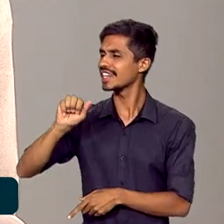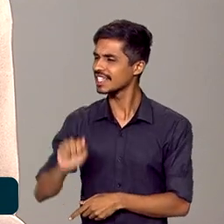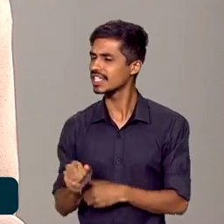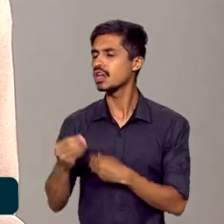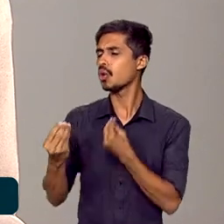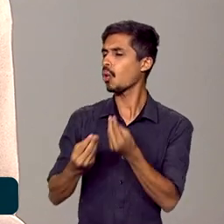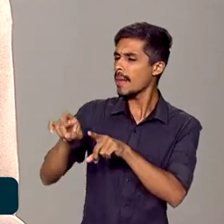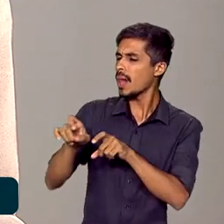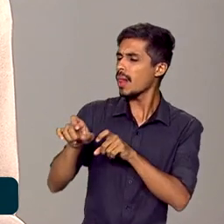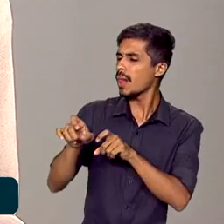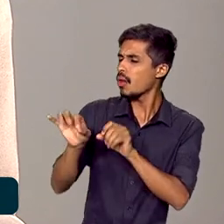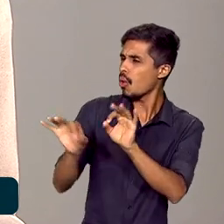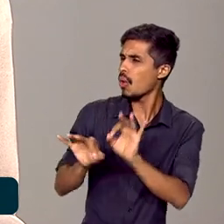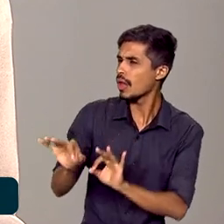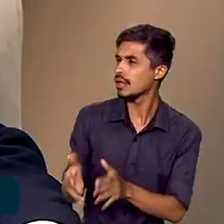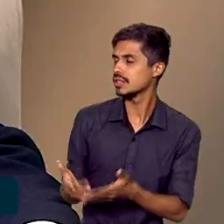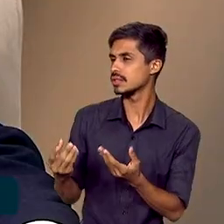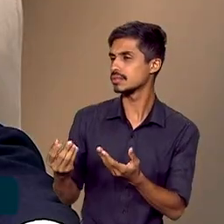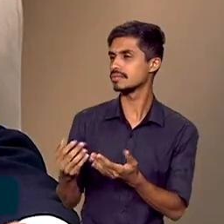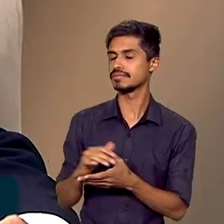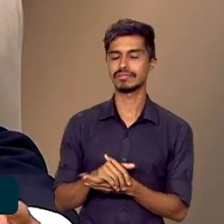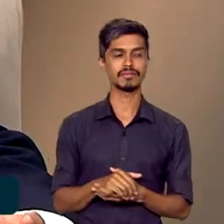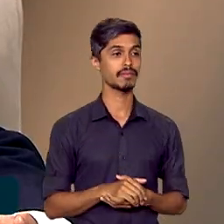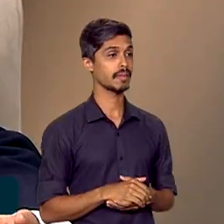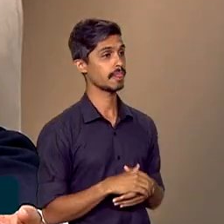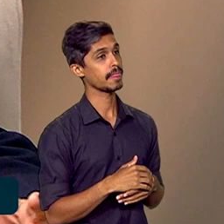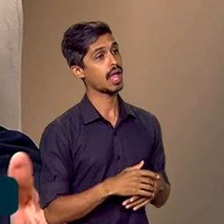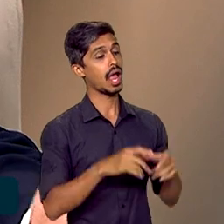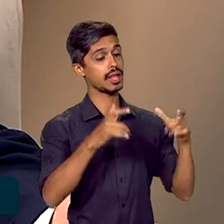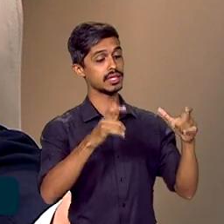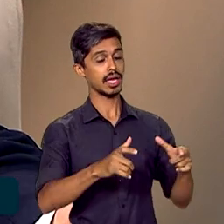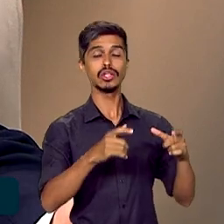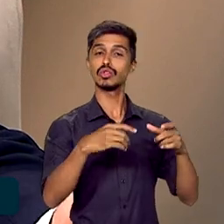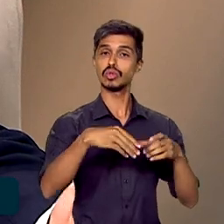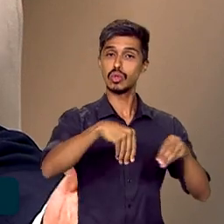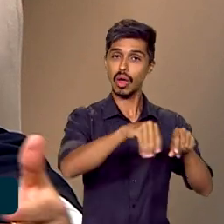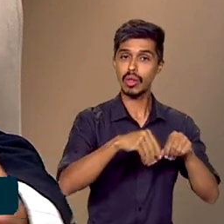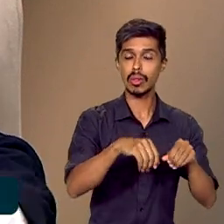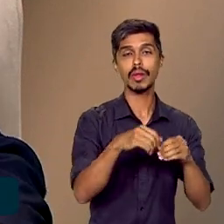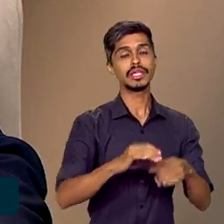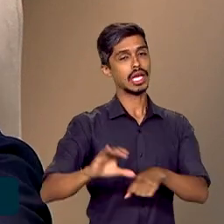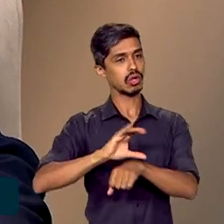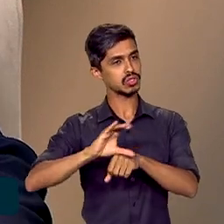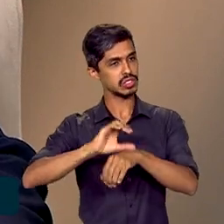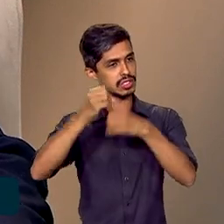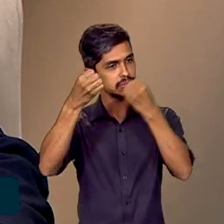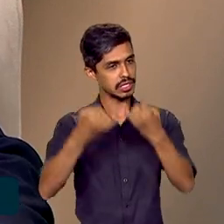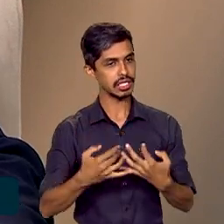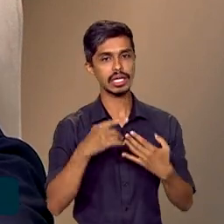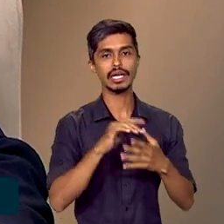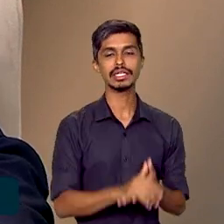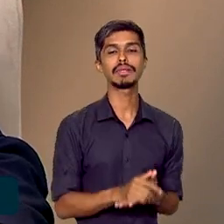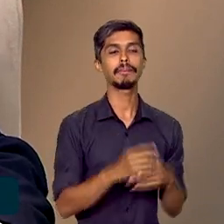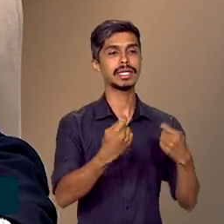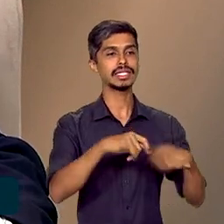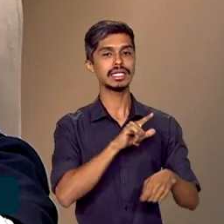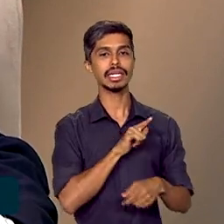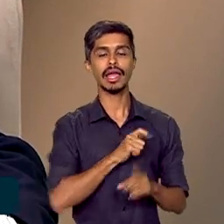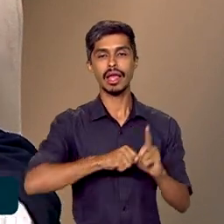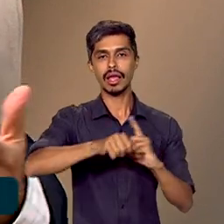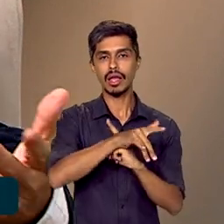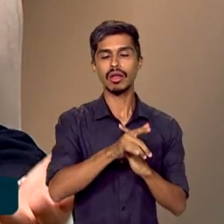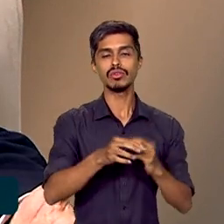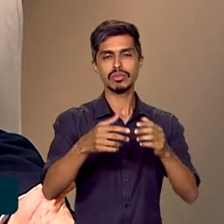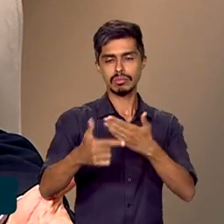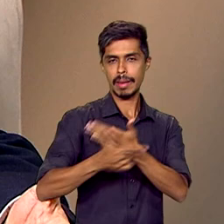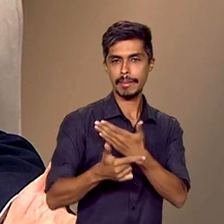colocar um trabalhador terra? A terra no Brasil, prevista na Constituição, ela tem que cumprir a função social. Então, ela